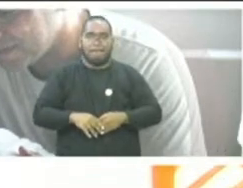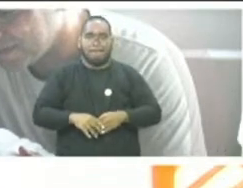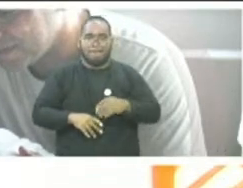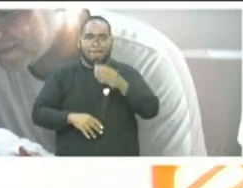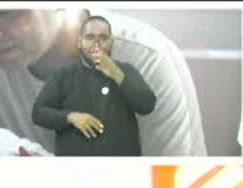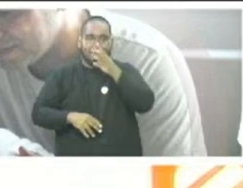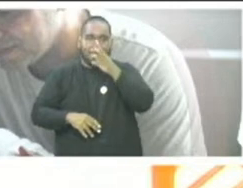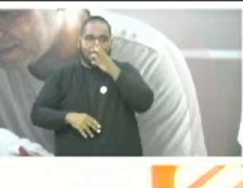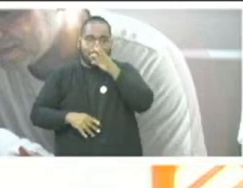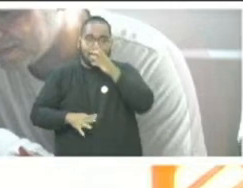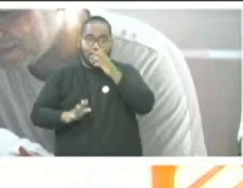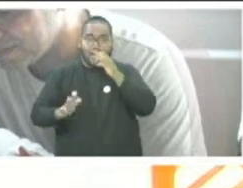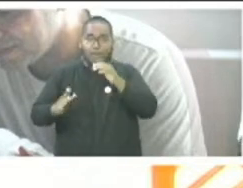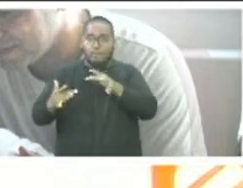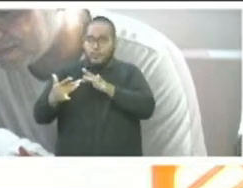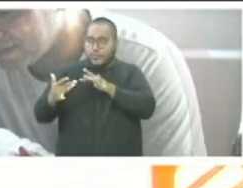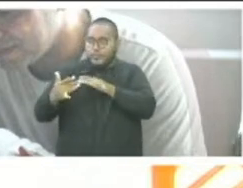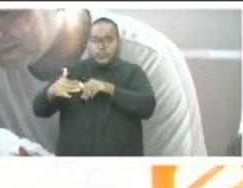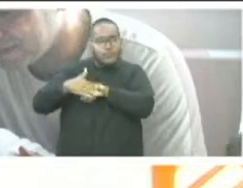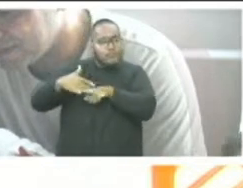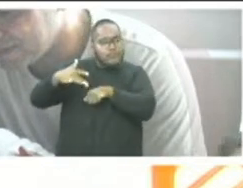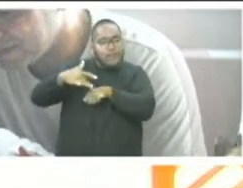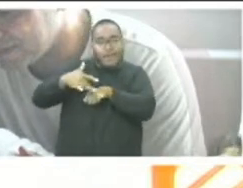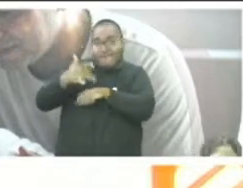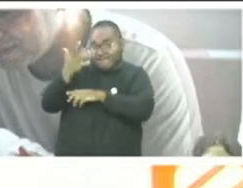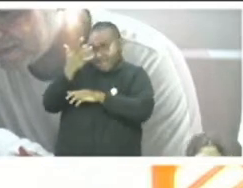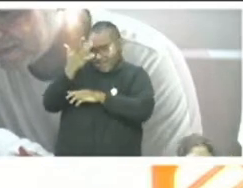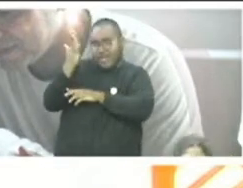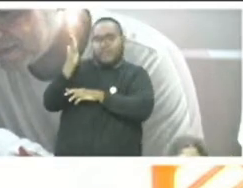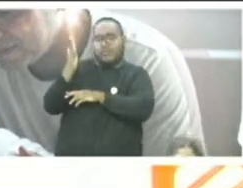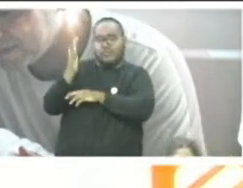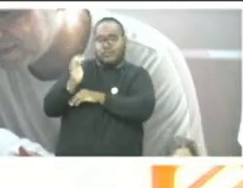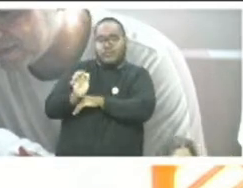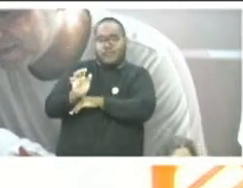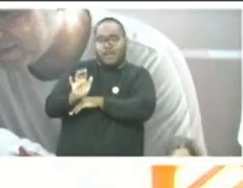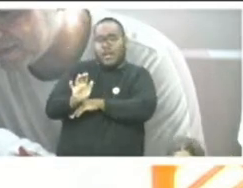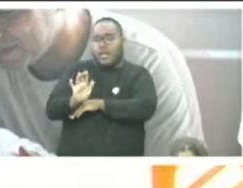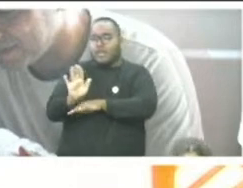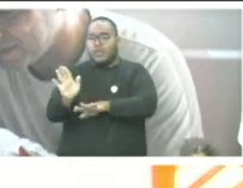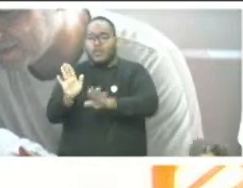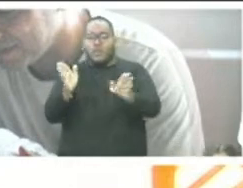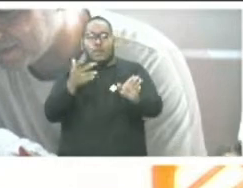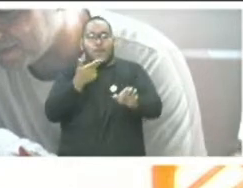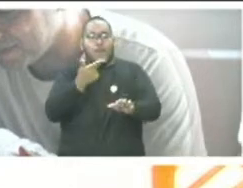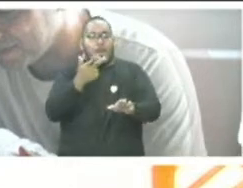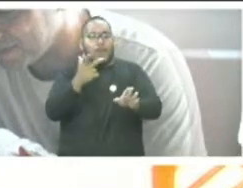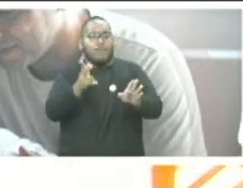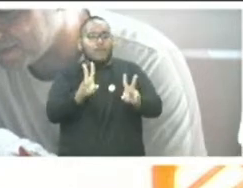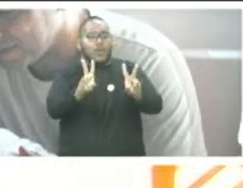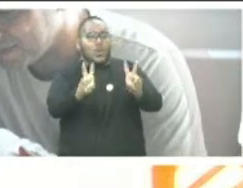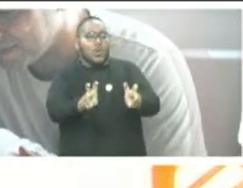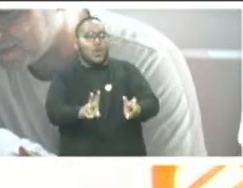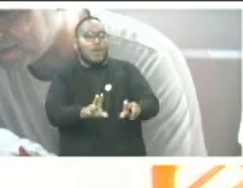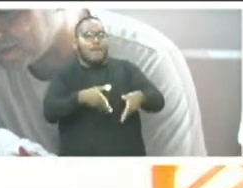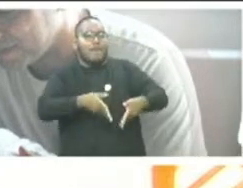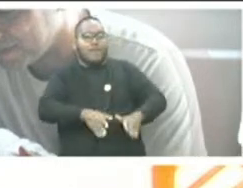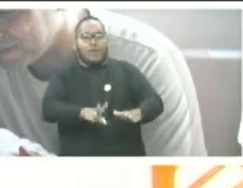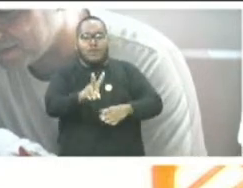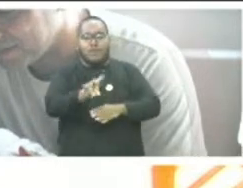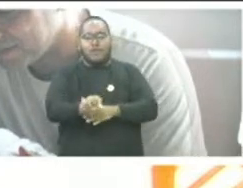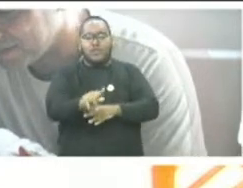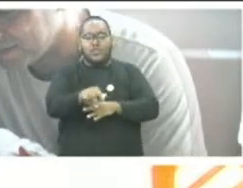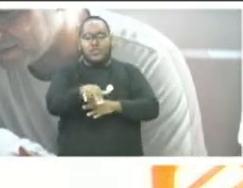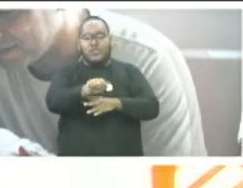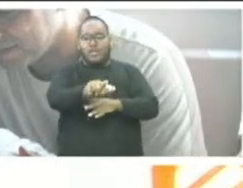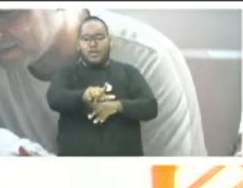O contato pele a pele ele é mais fácil de ser executado quando a gente pensa num parto vaginal. E o que a gente aborda na nota técnica é